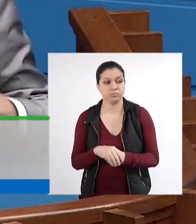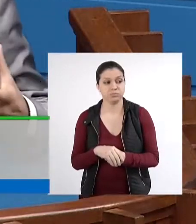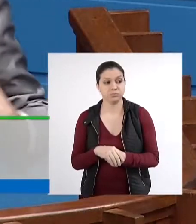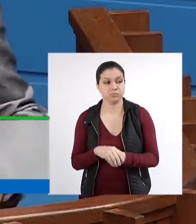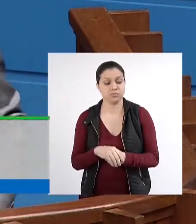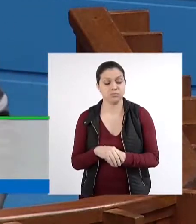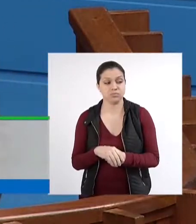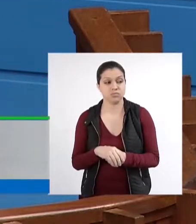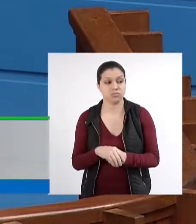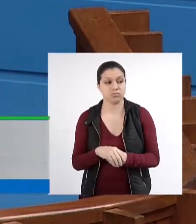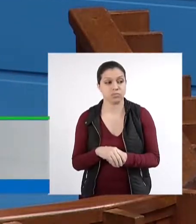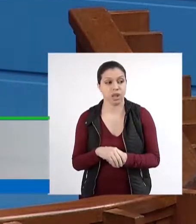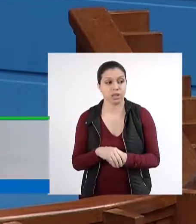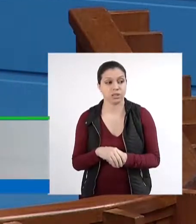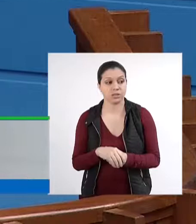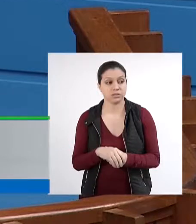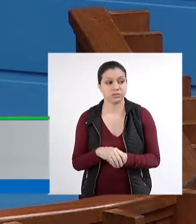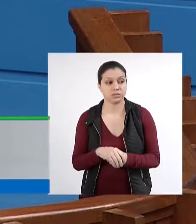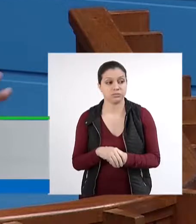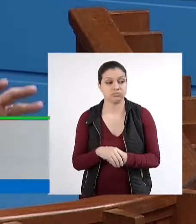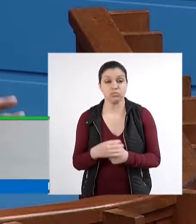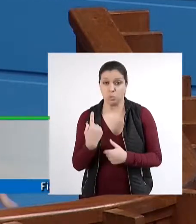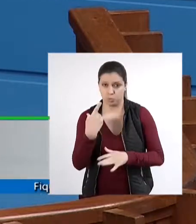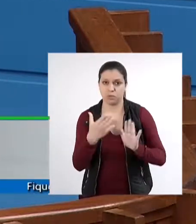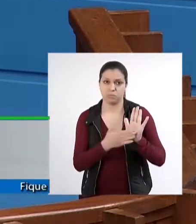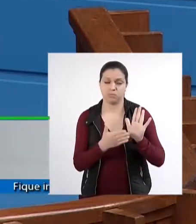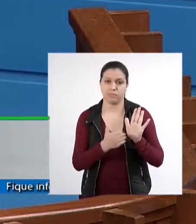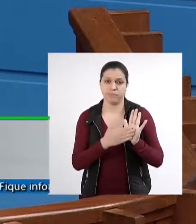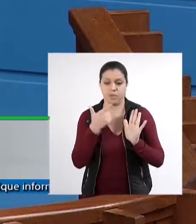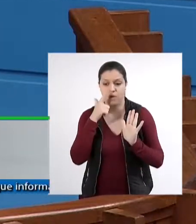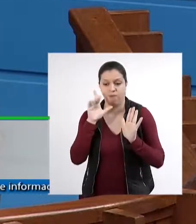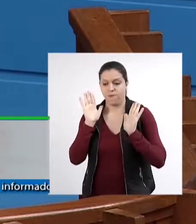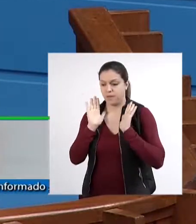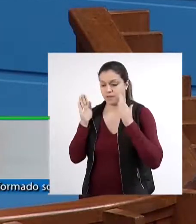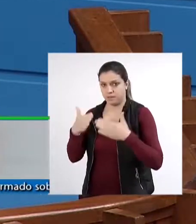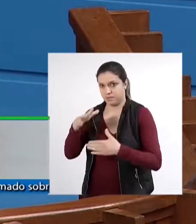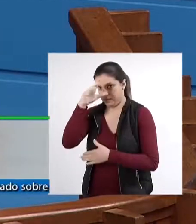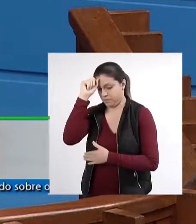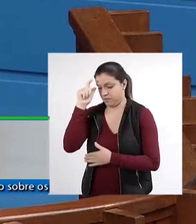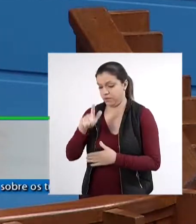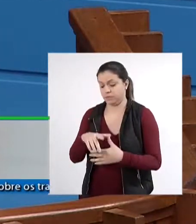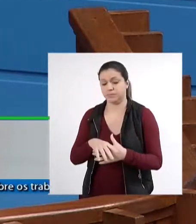que contemplasse os sul-mato-grossenses